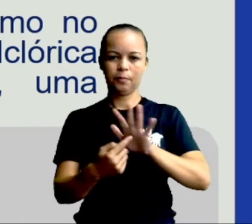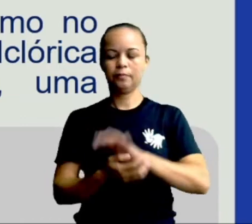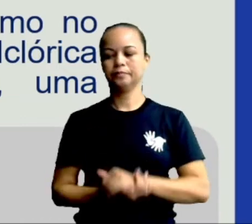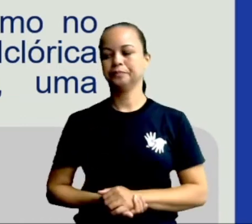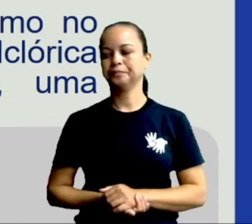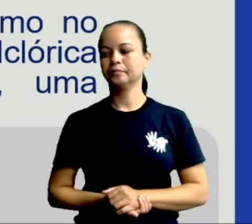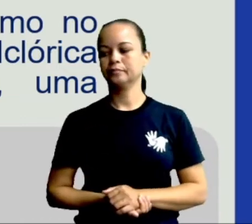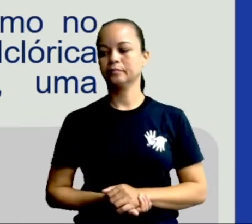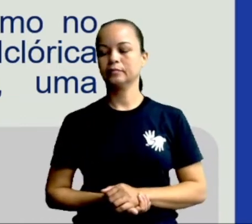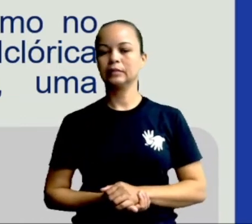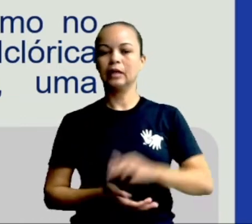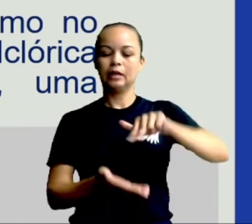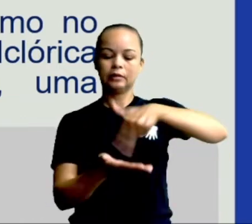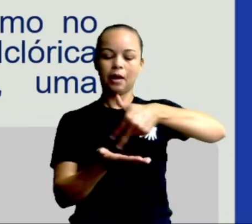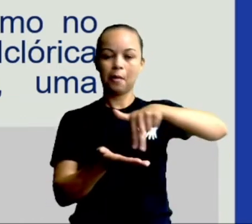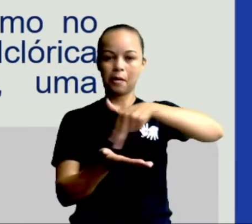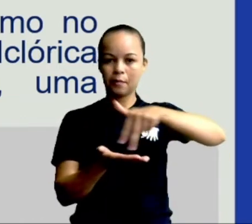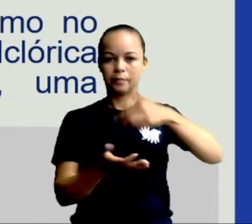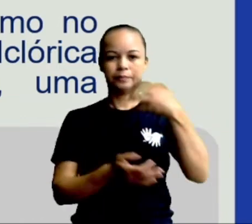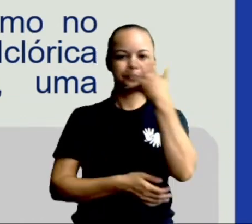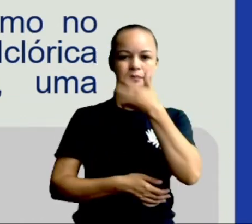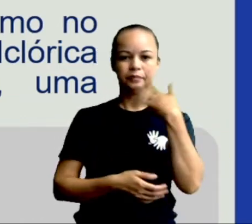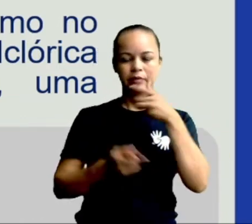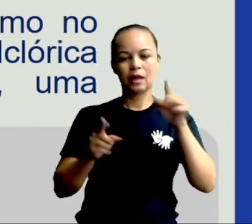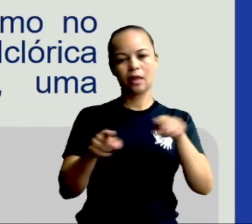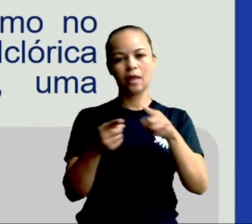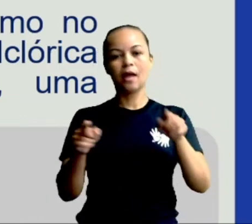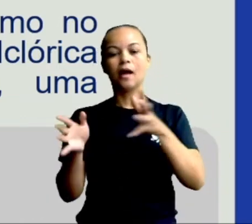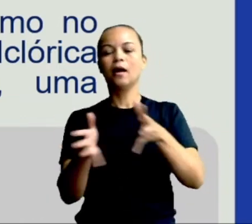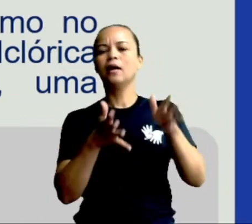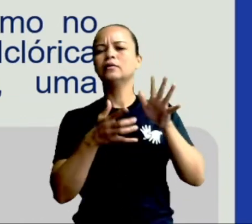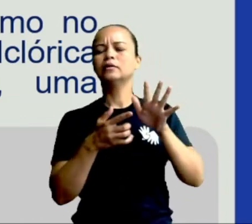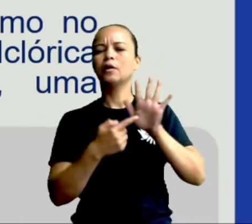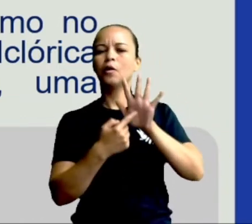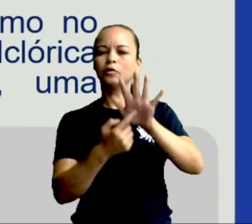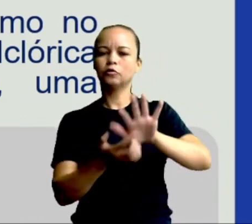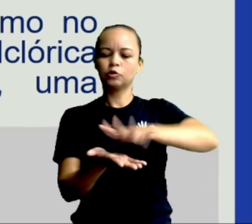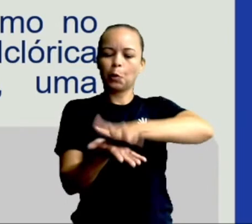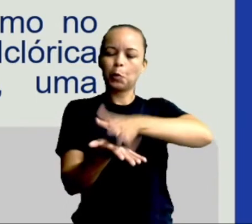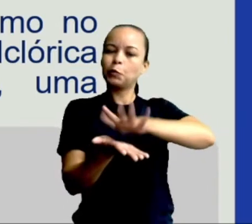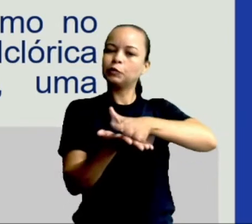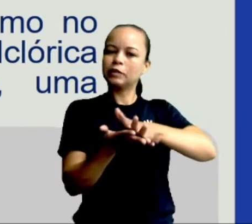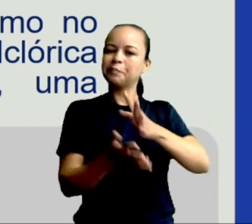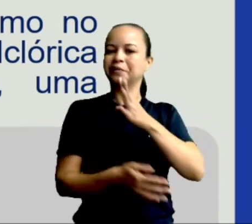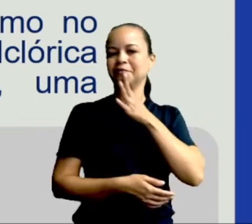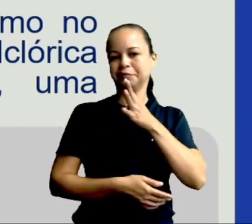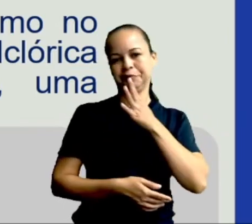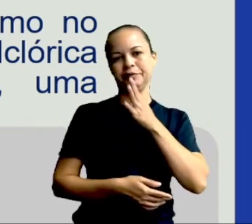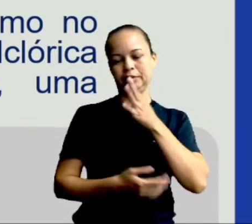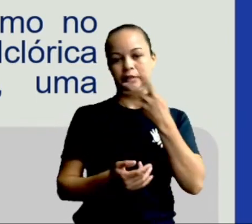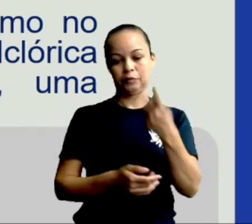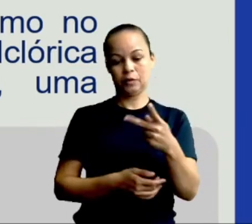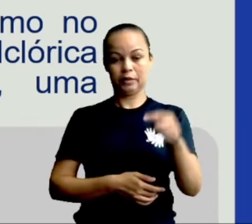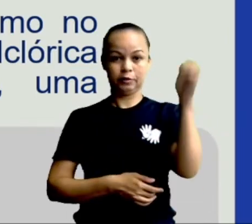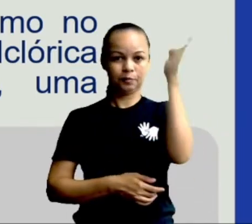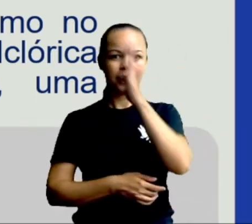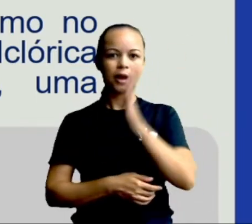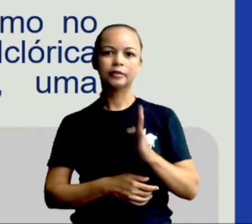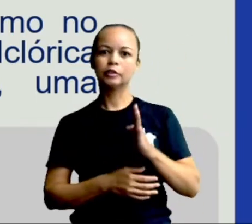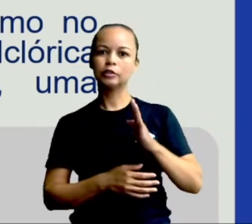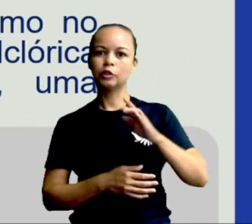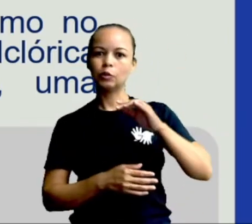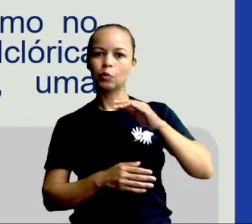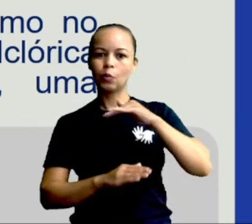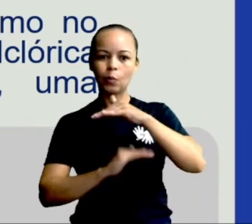Na música e na dança, nós herdamos dos povos africanos o samba, que é conhecido no Brasil inteiro